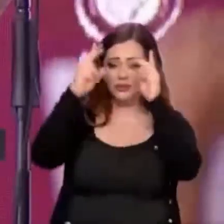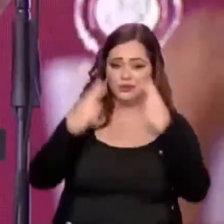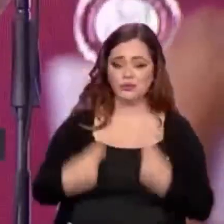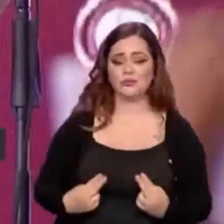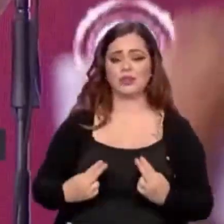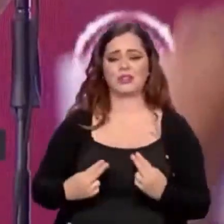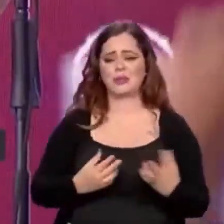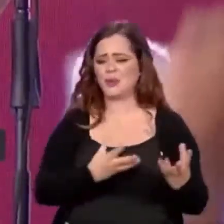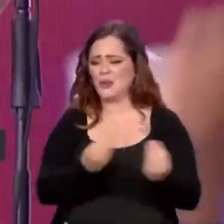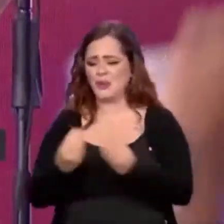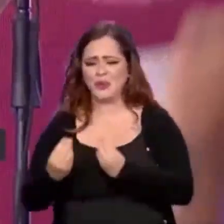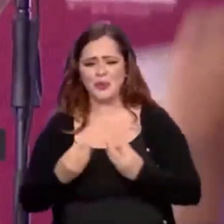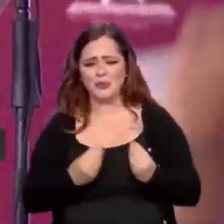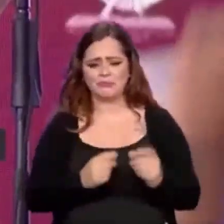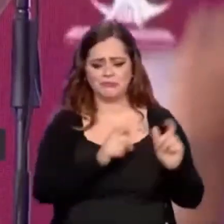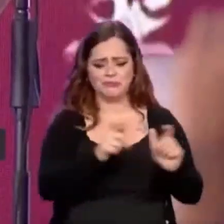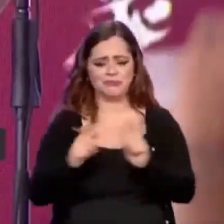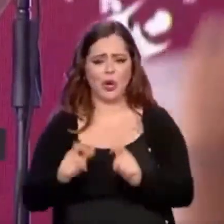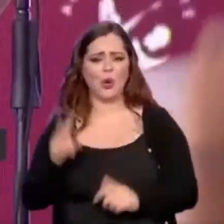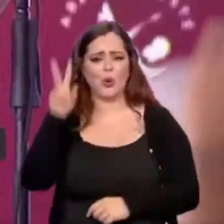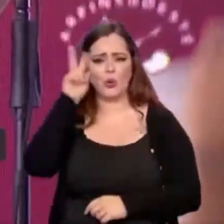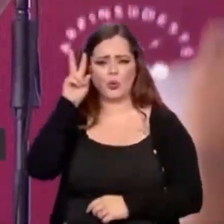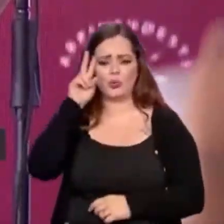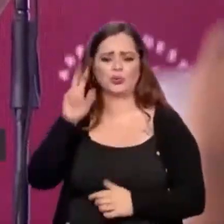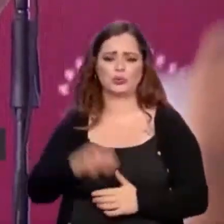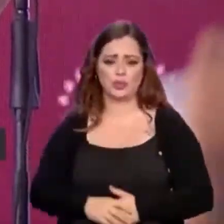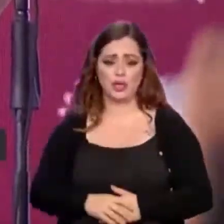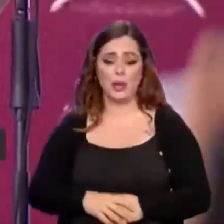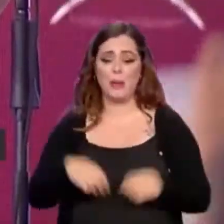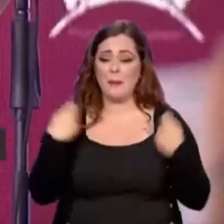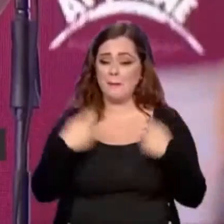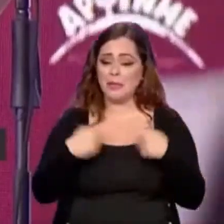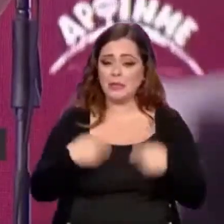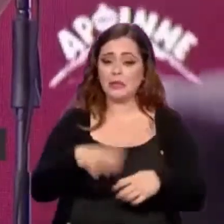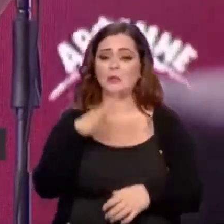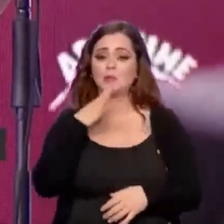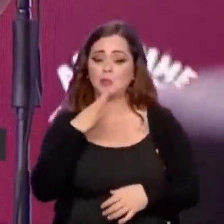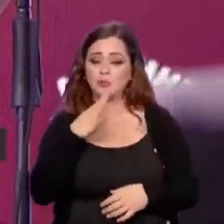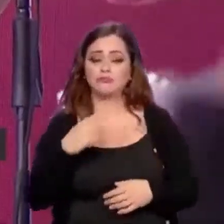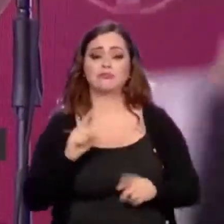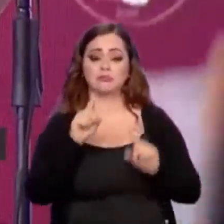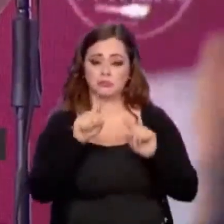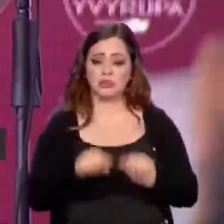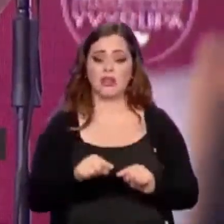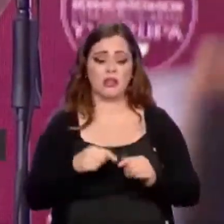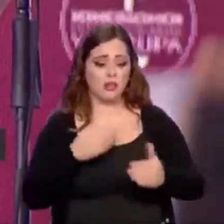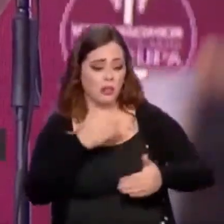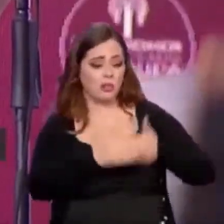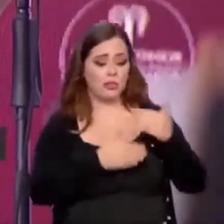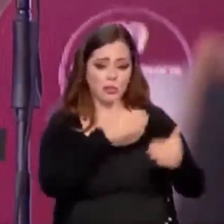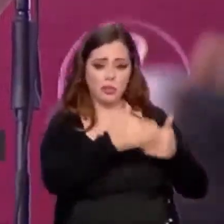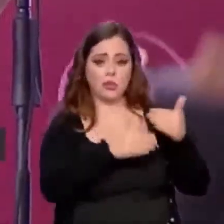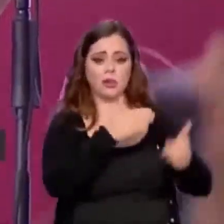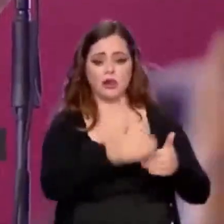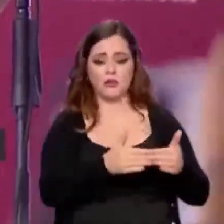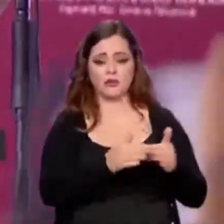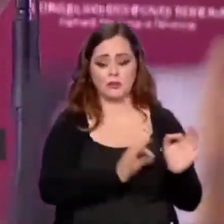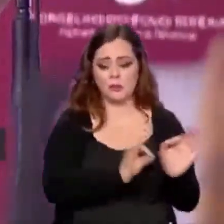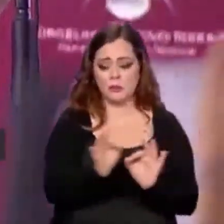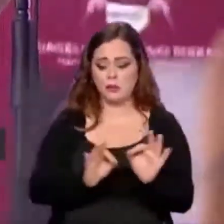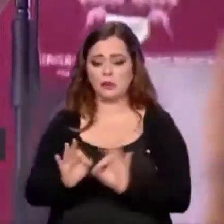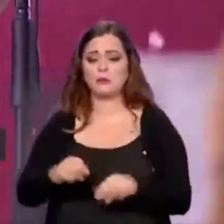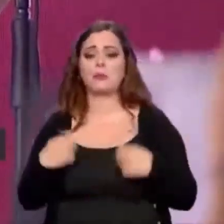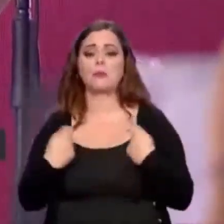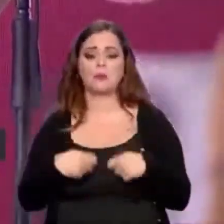em diversos períodos da história. E nós precisamos reconhecer isso e avançar nas reparações